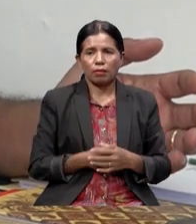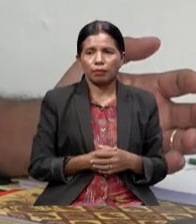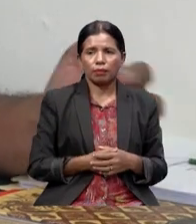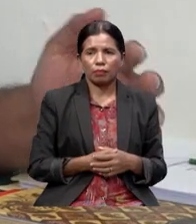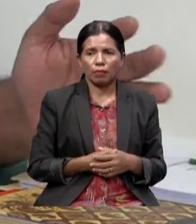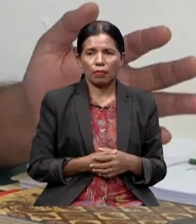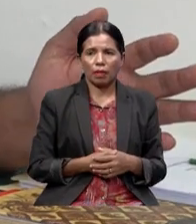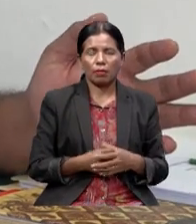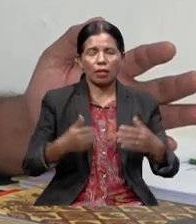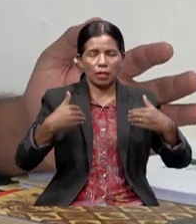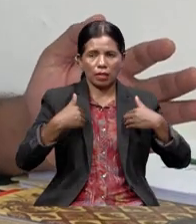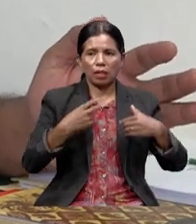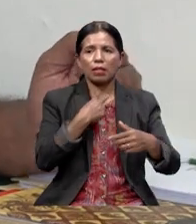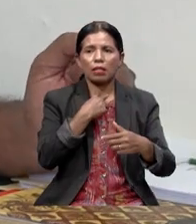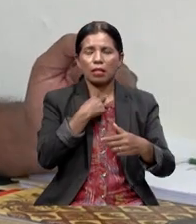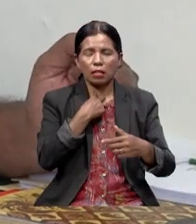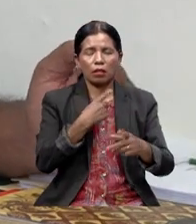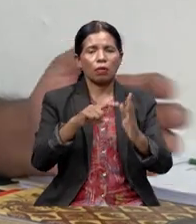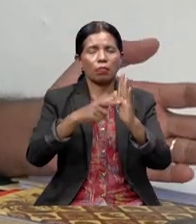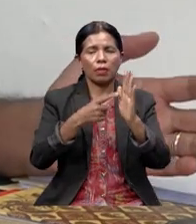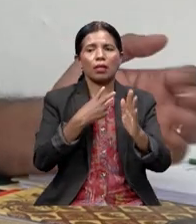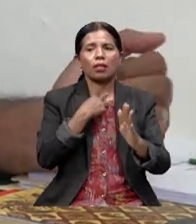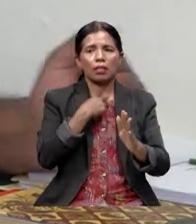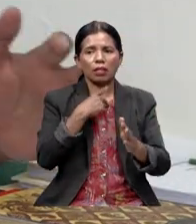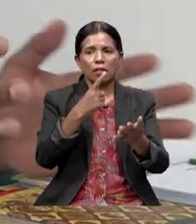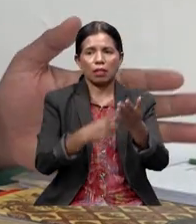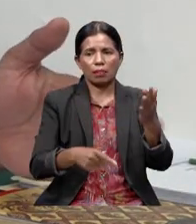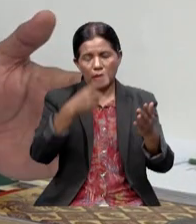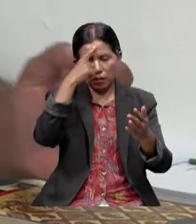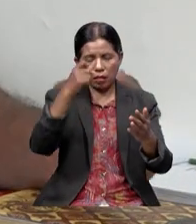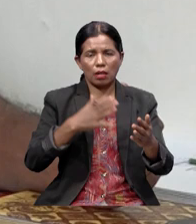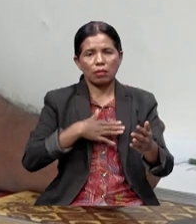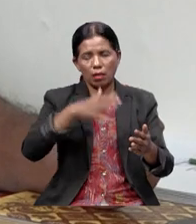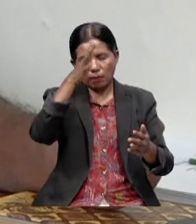trauma ou beli iha stress é o se stress tamas ida mas camina amas ida